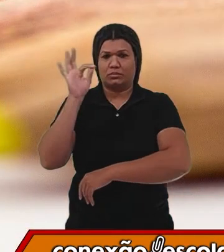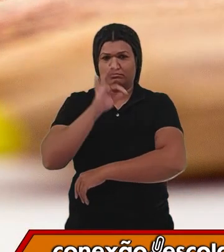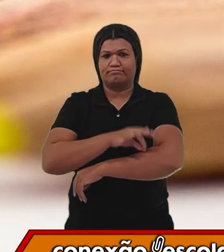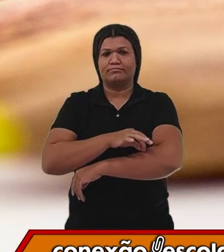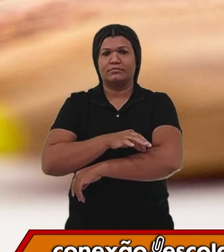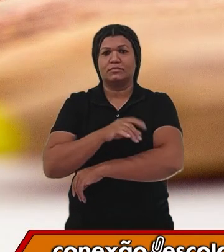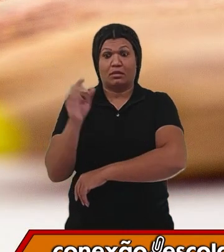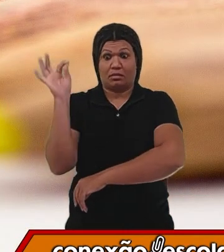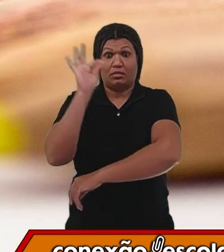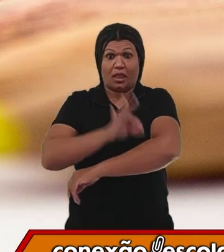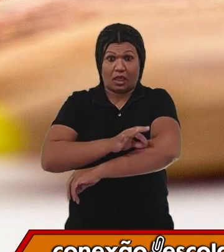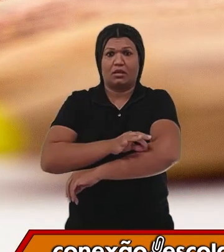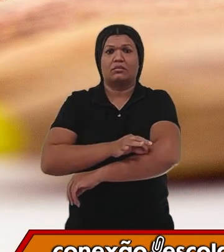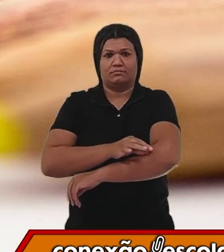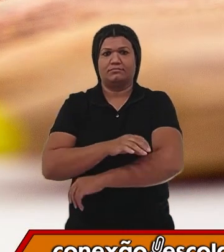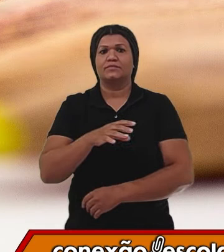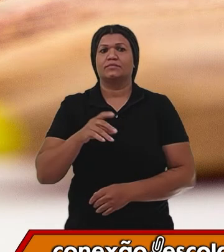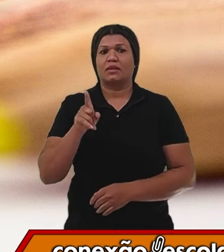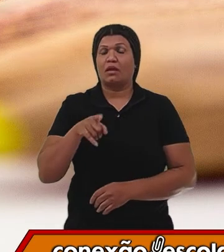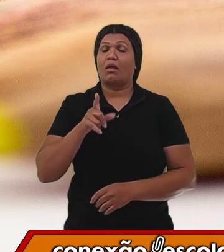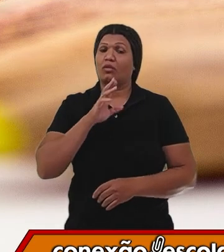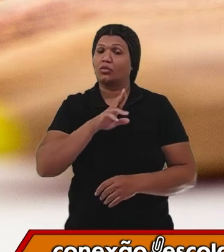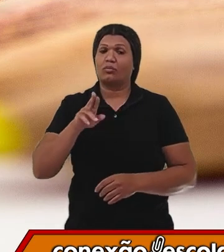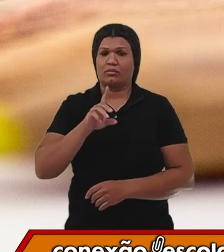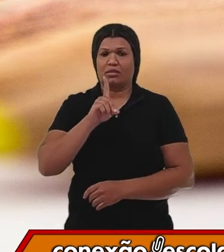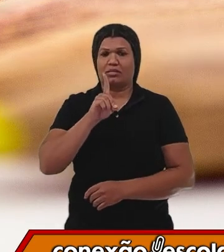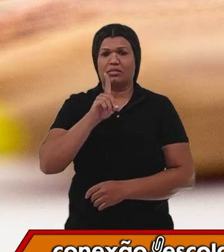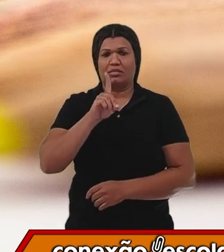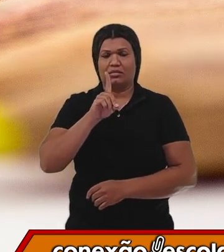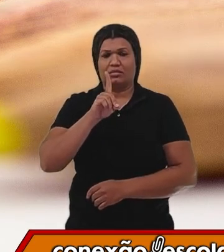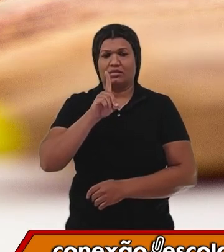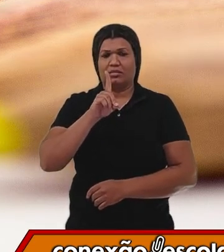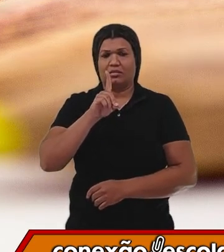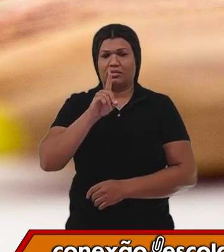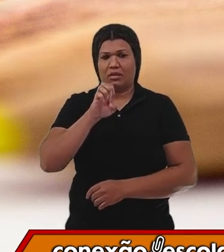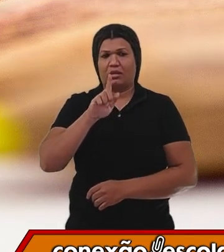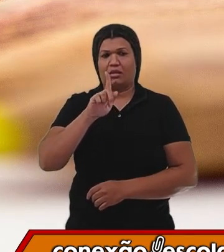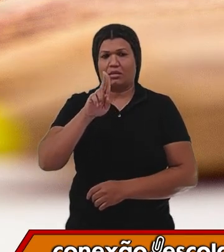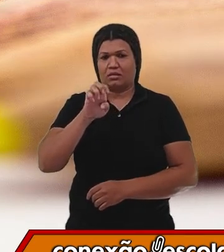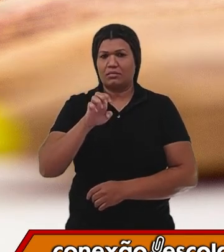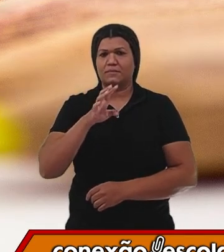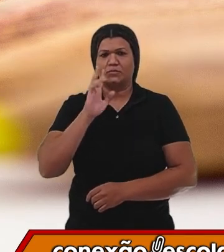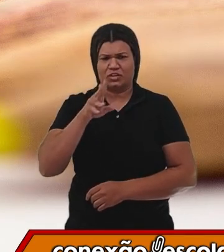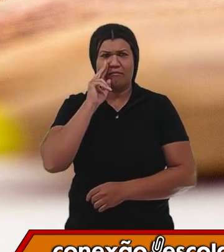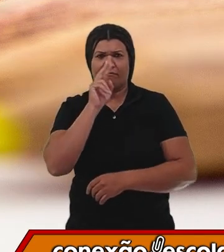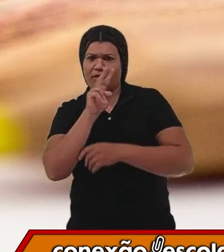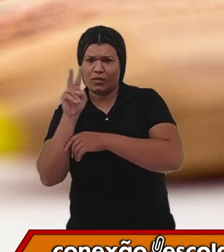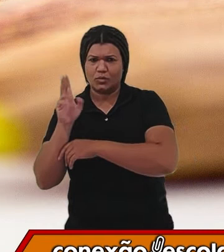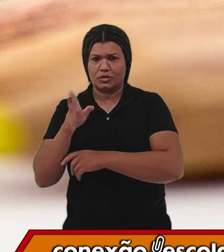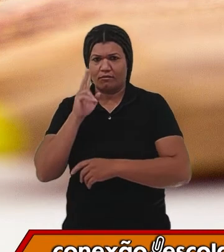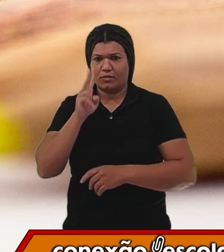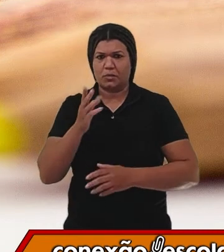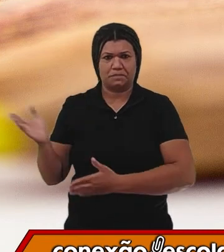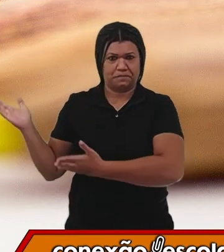mas o nome dele não é esse, né? O Aedes aegypti. Alguém já viu esse mosquitinho? Ele nasce